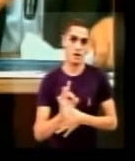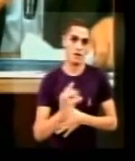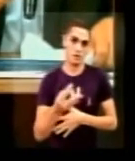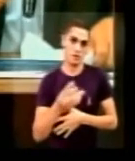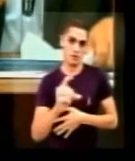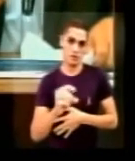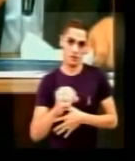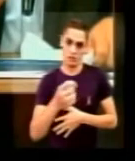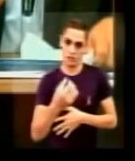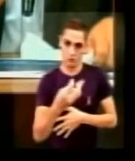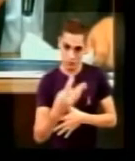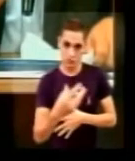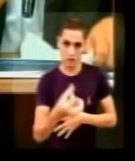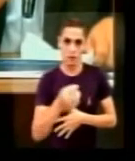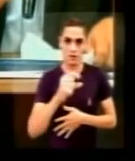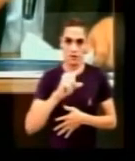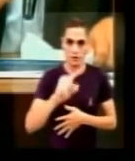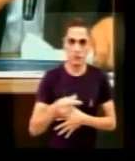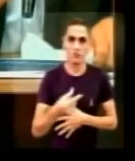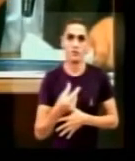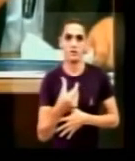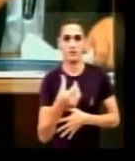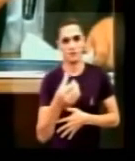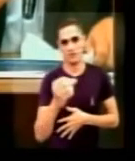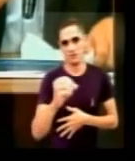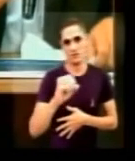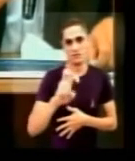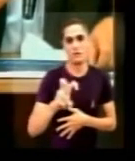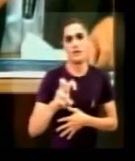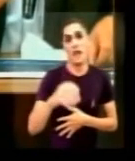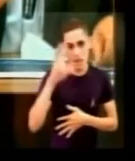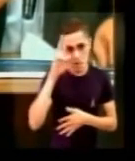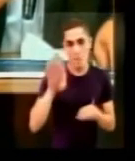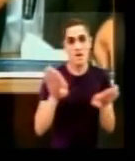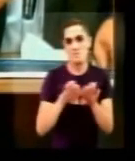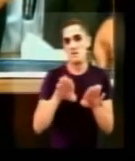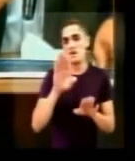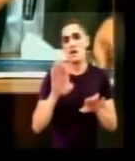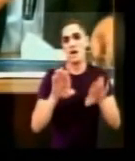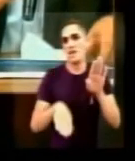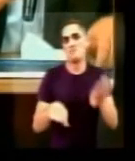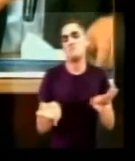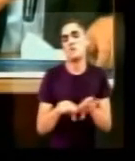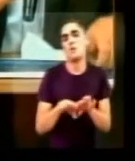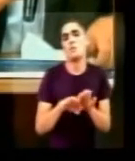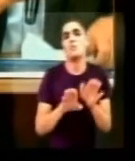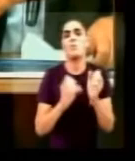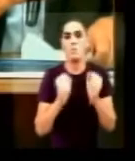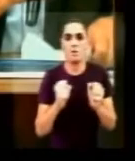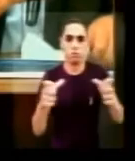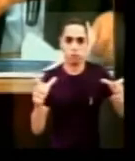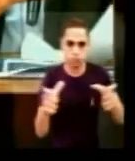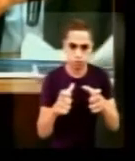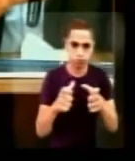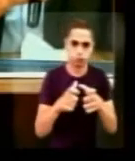36,05%. Lembrar que isso pode baixar ou aumentar, depende dos resultados de hoje e de amanhã.